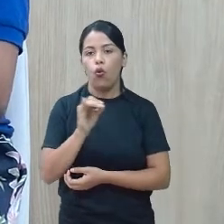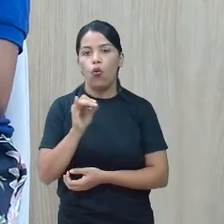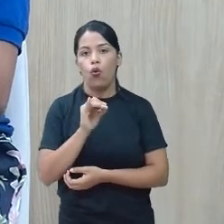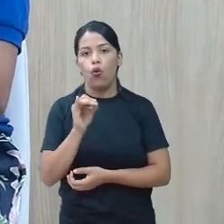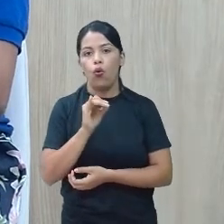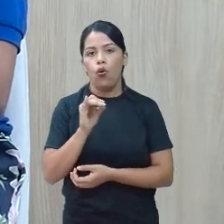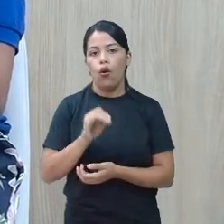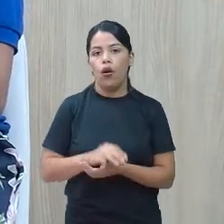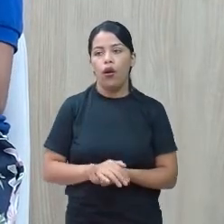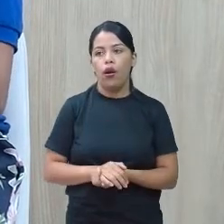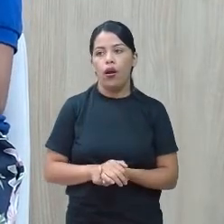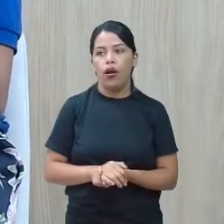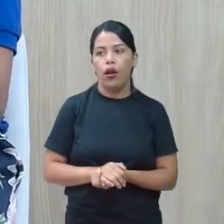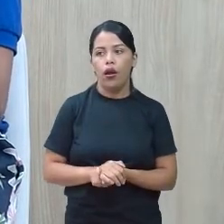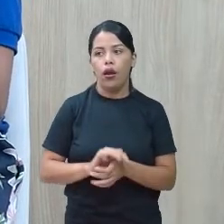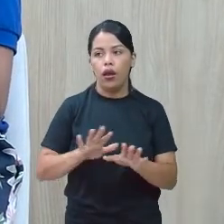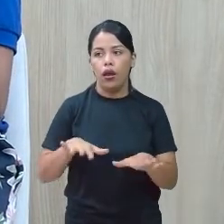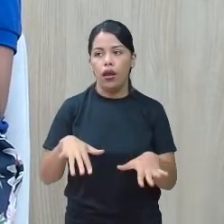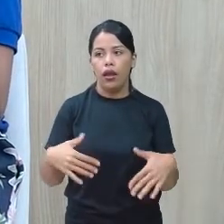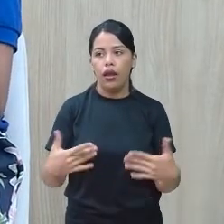desejou bom dia.